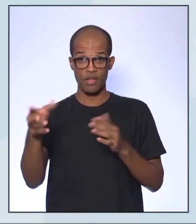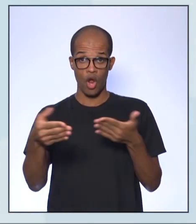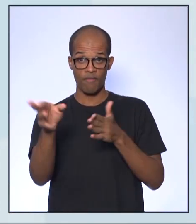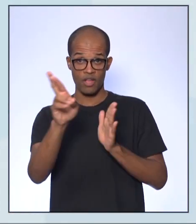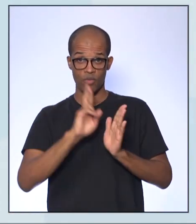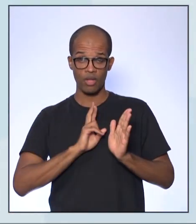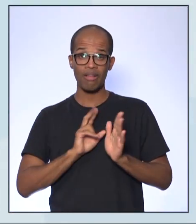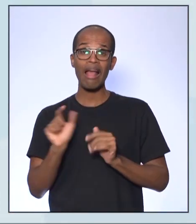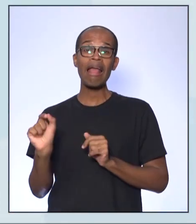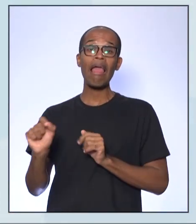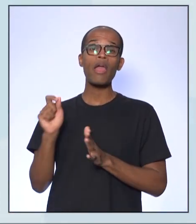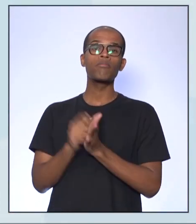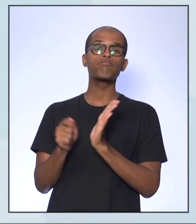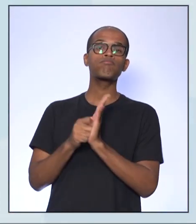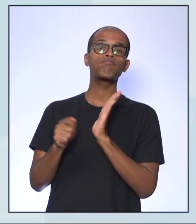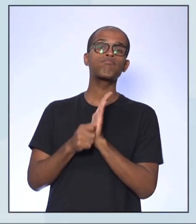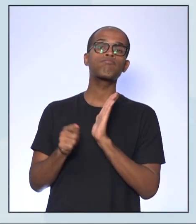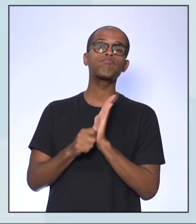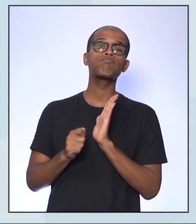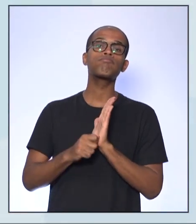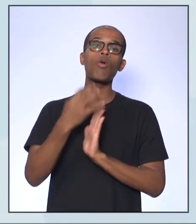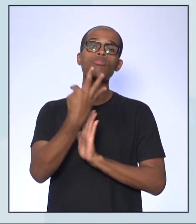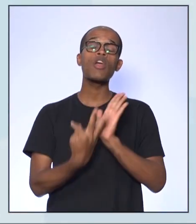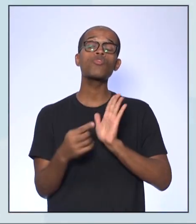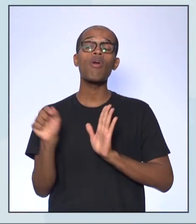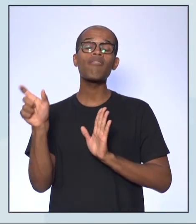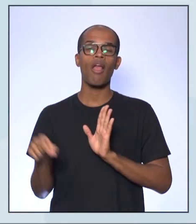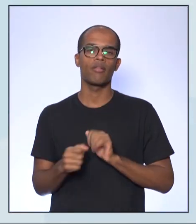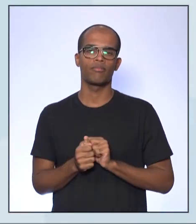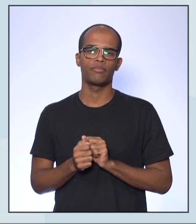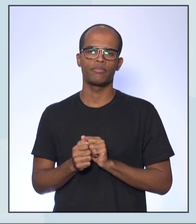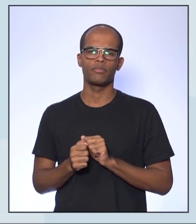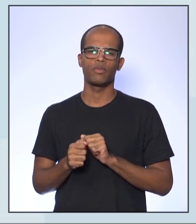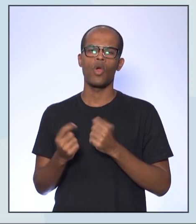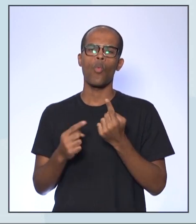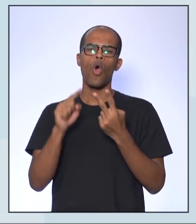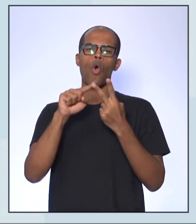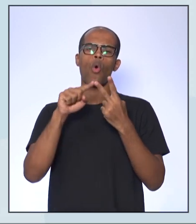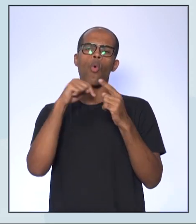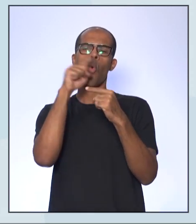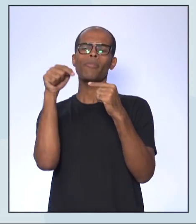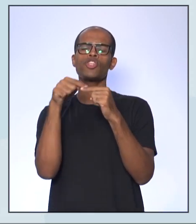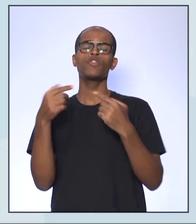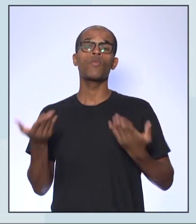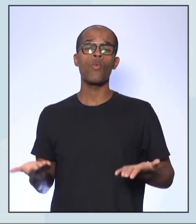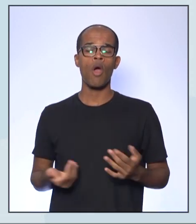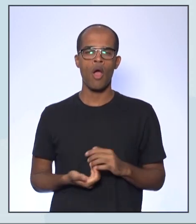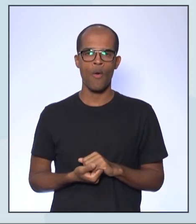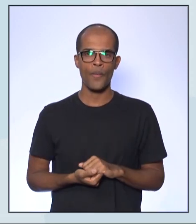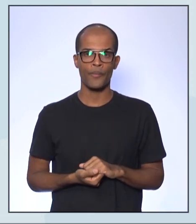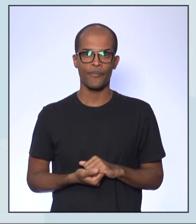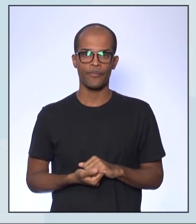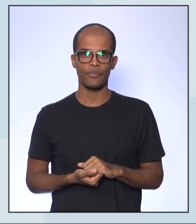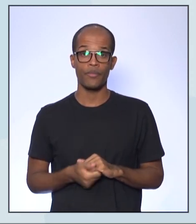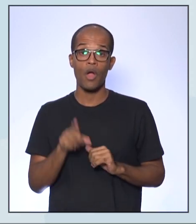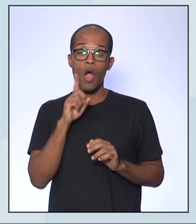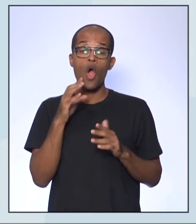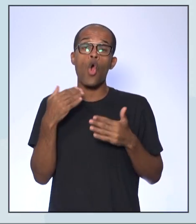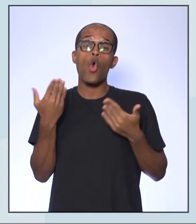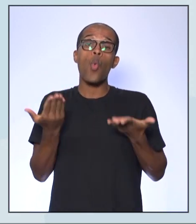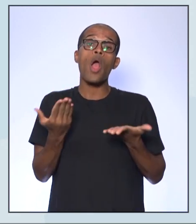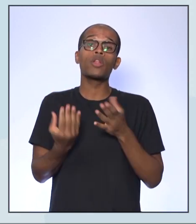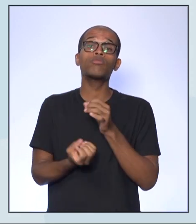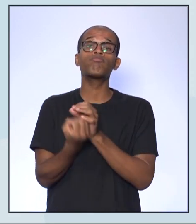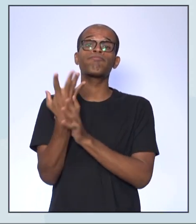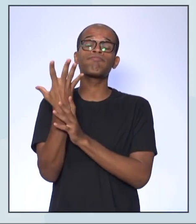Quem produziu esse texto? Qual foi o objetivo desse texto que nós lemos? Quando foi